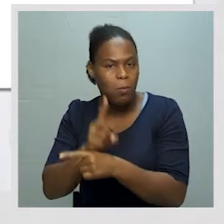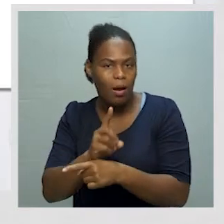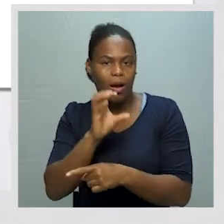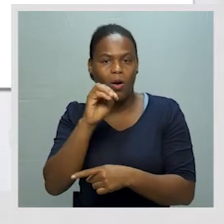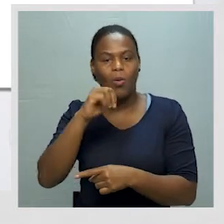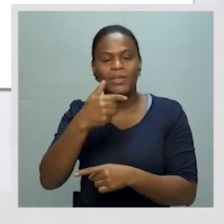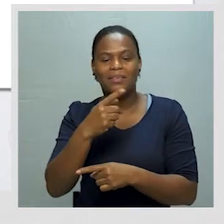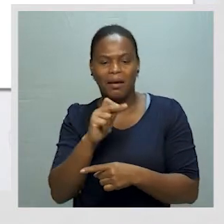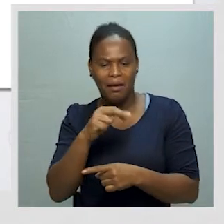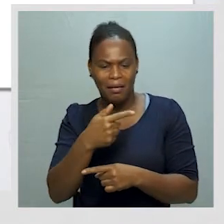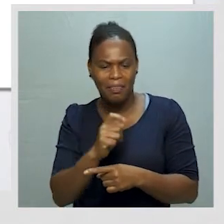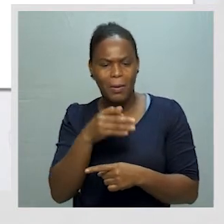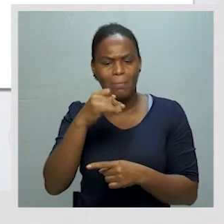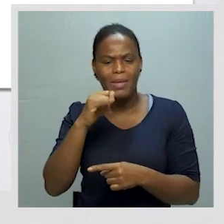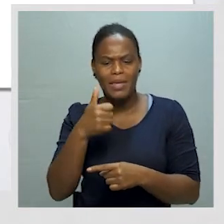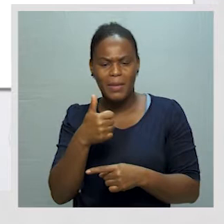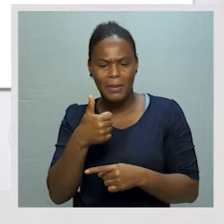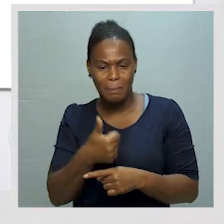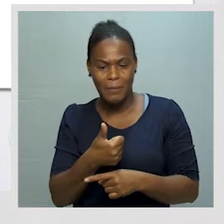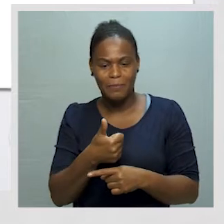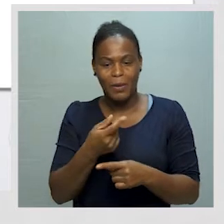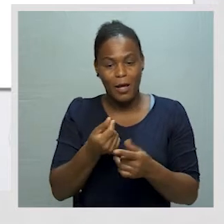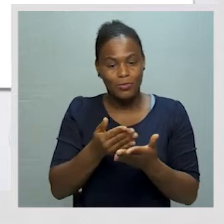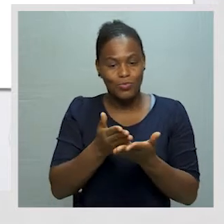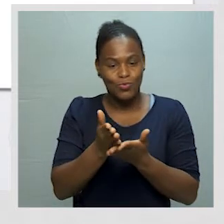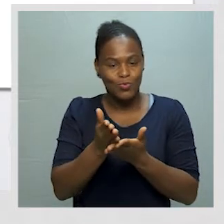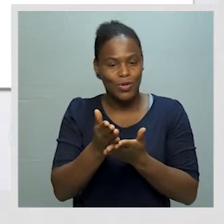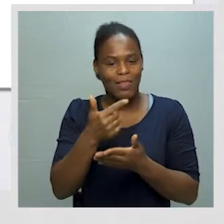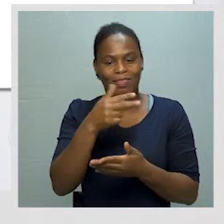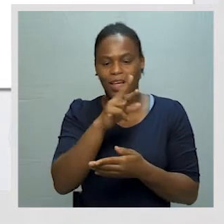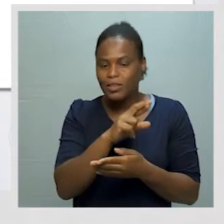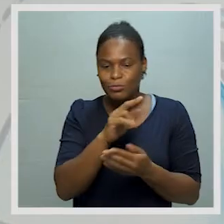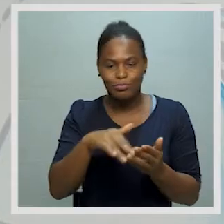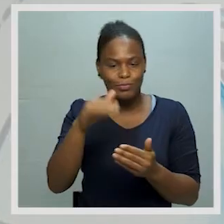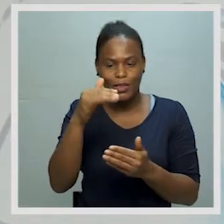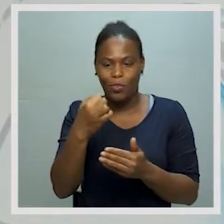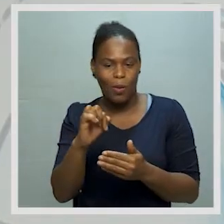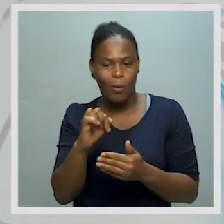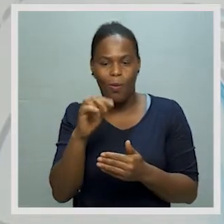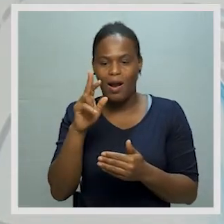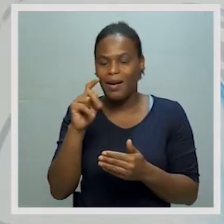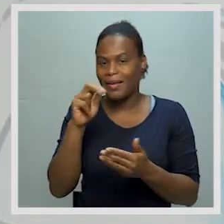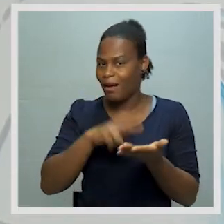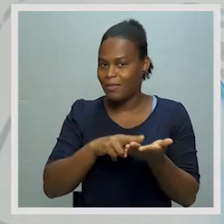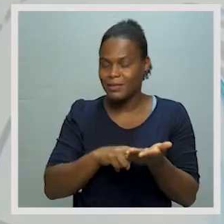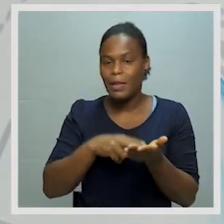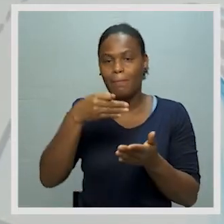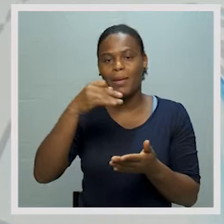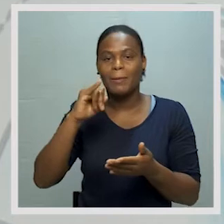termos reais e em termos nominais. E vamos ver o PIB per capita.